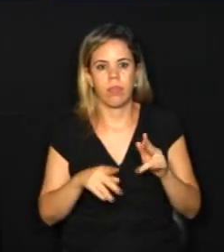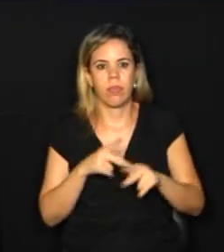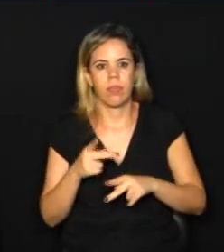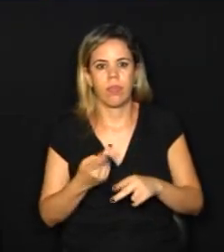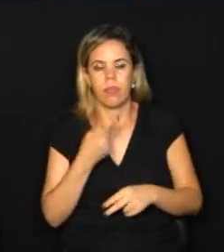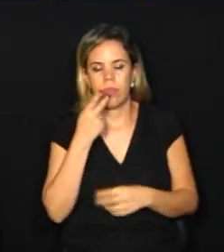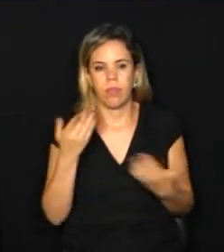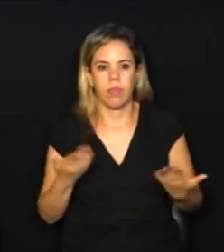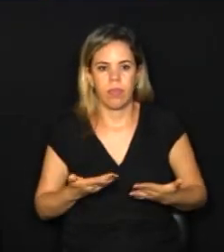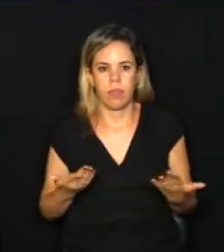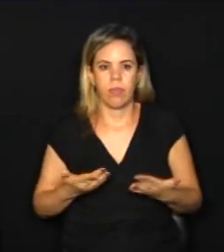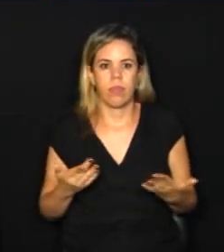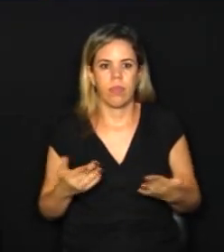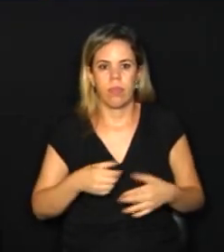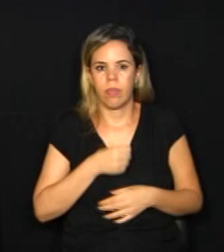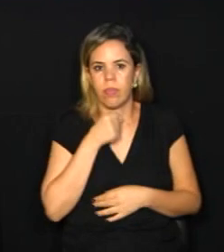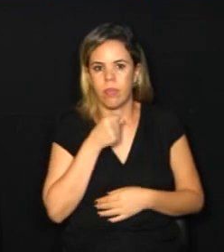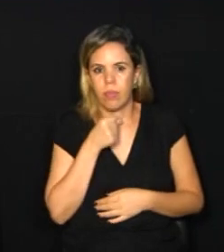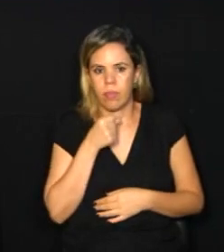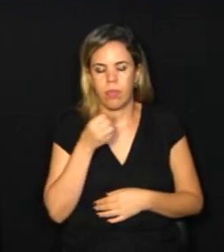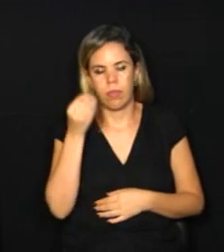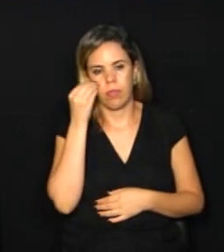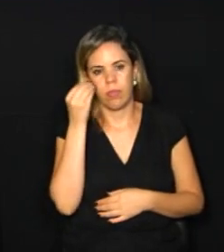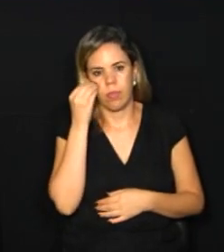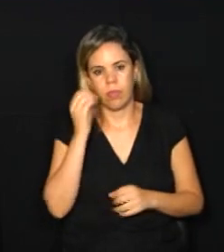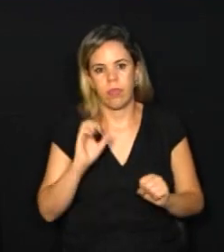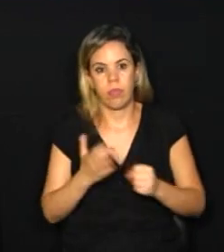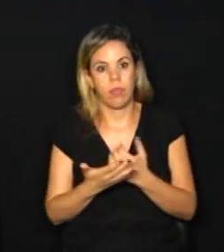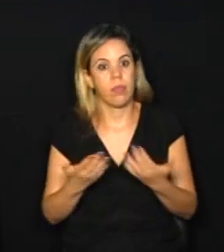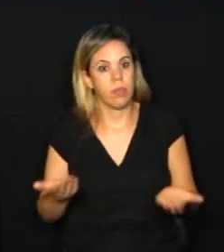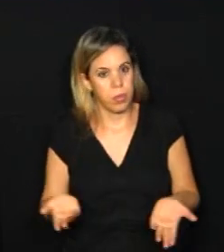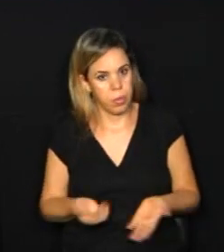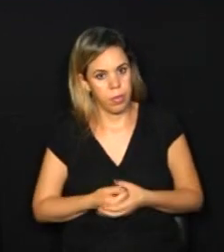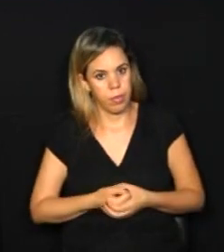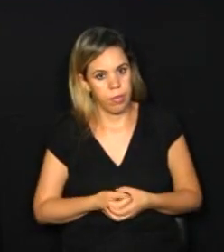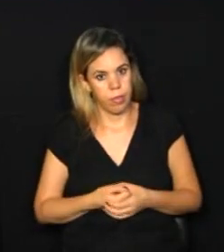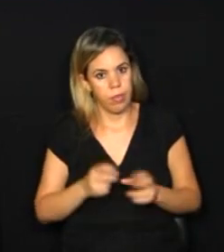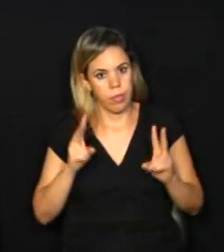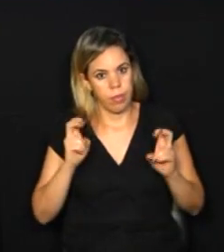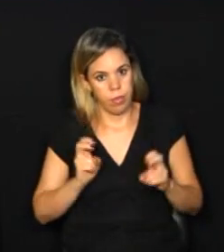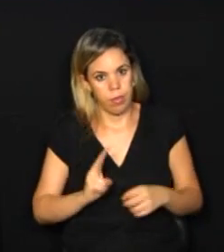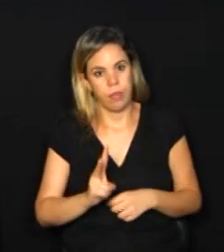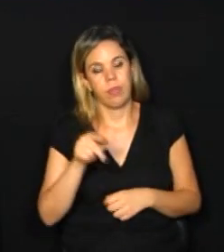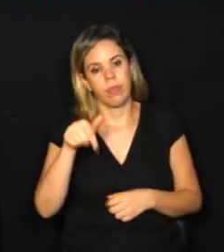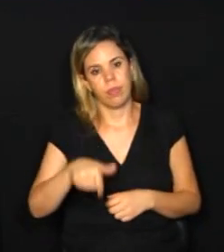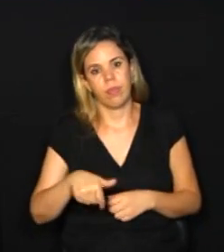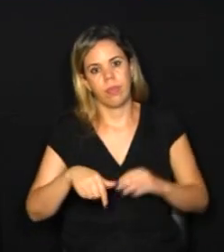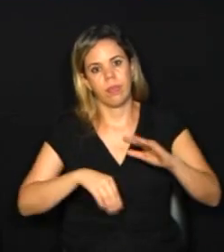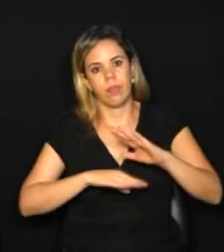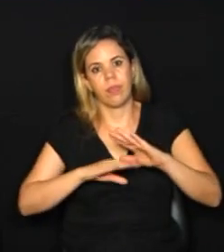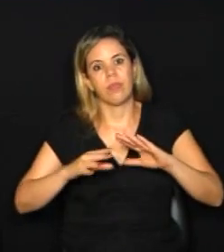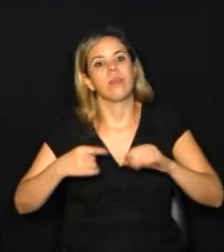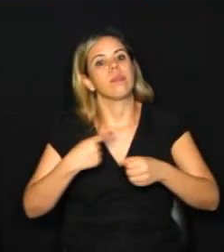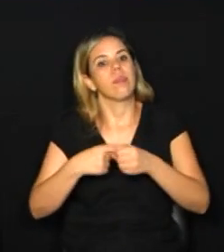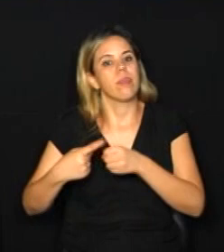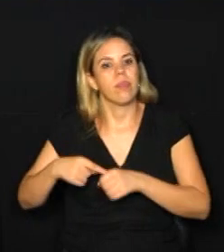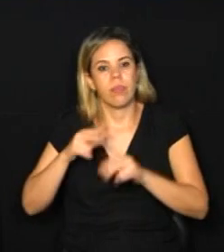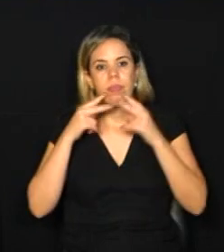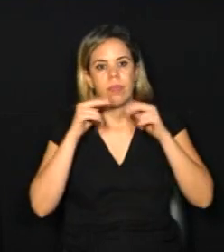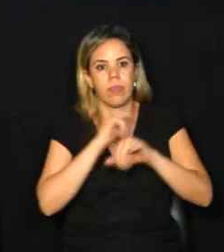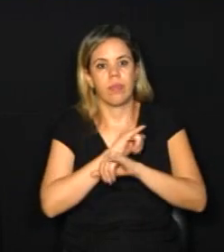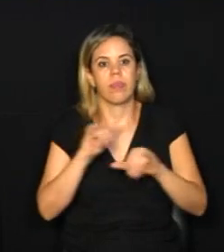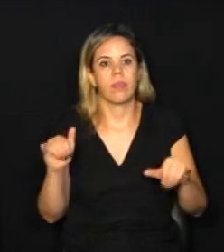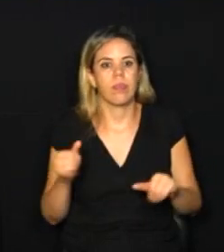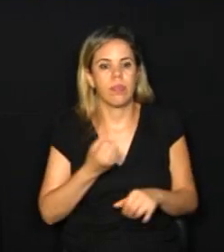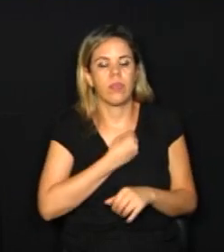falava agora no link a respeito de testes da Covid-19, o assunto continua aqui no Notícias da Metrópole. Agora a gente vai falar dos